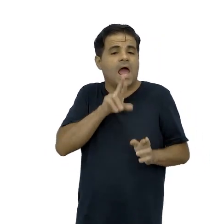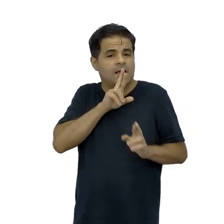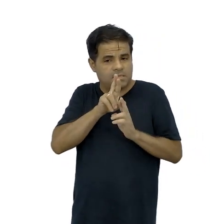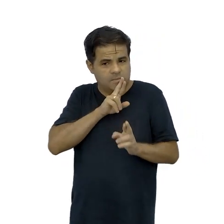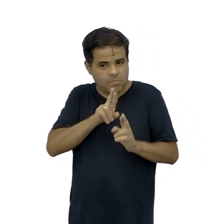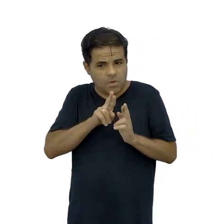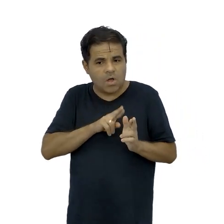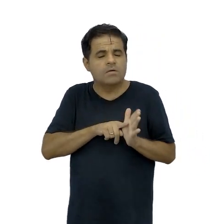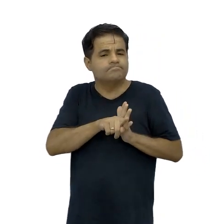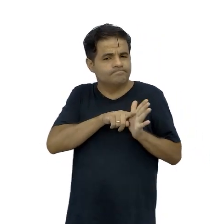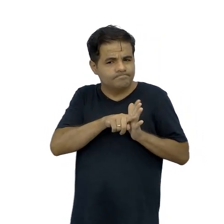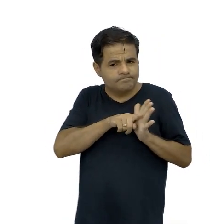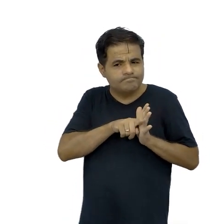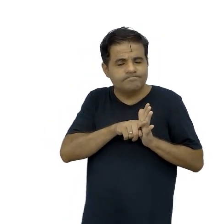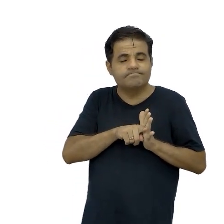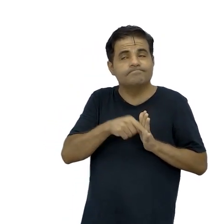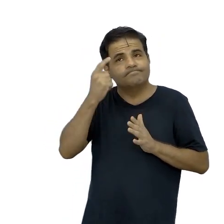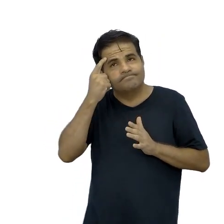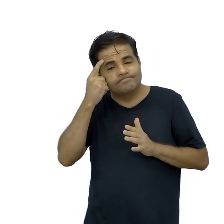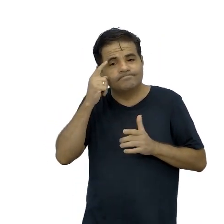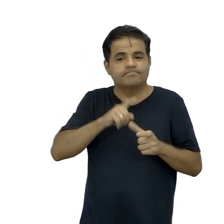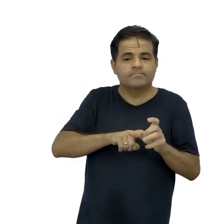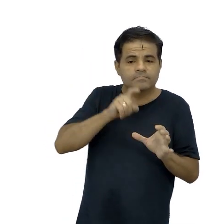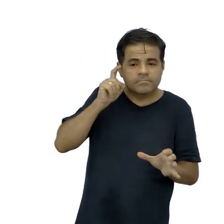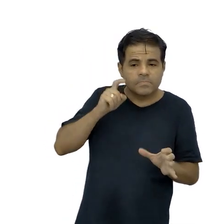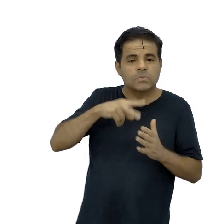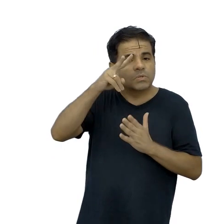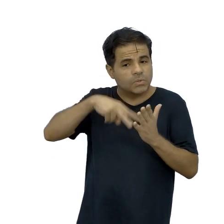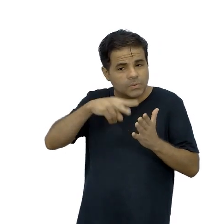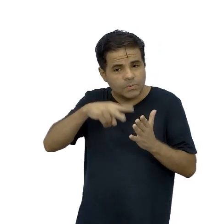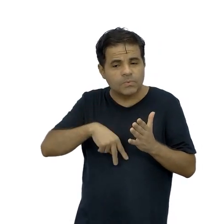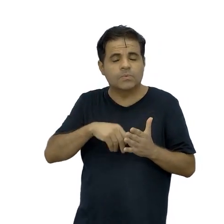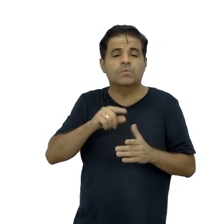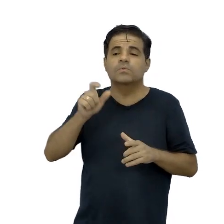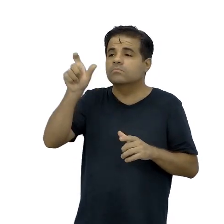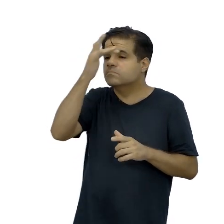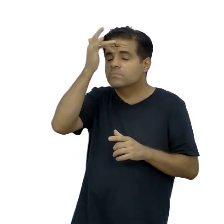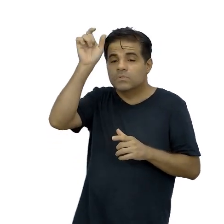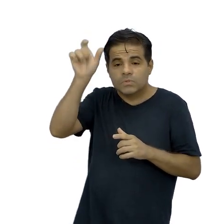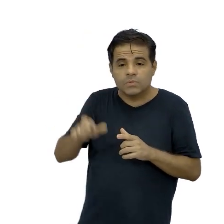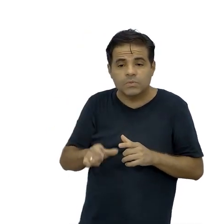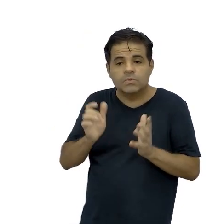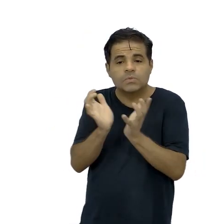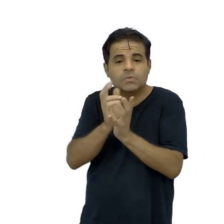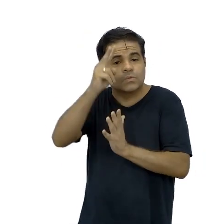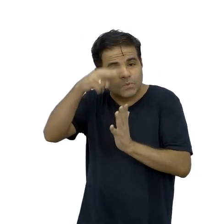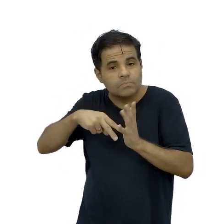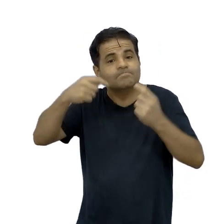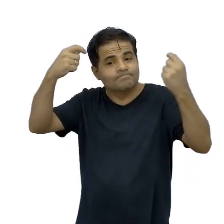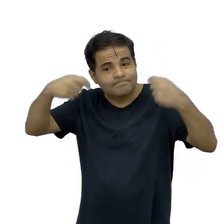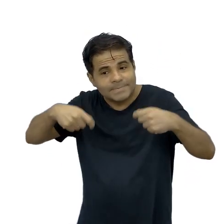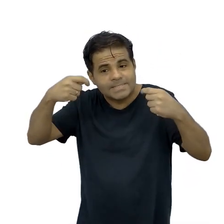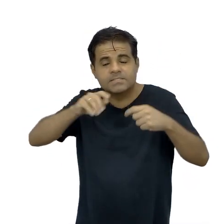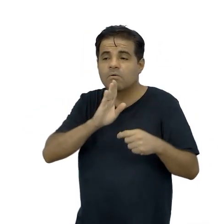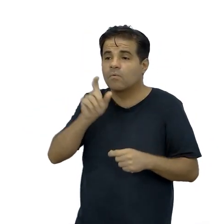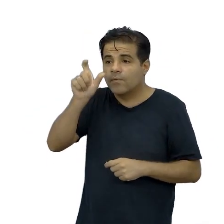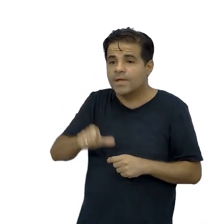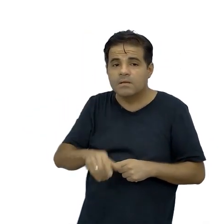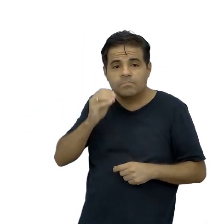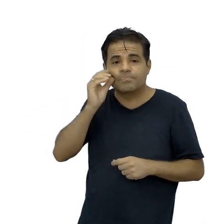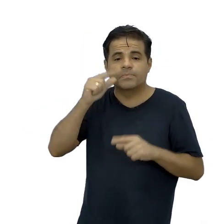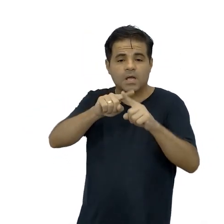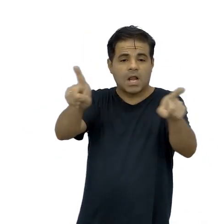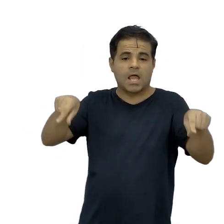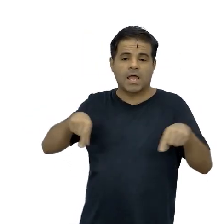a esses questionamentos dependem da concepção de leitura resultante de determinado leitor. E aí é preciso conhecer o leitor que eu tenho em sala